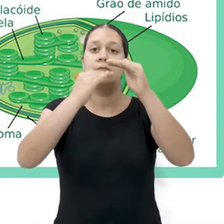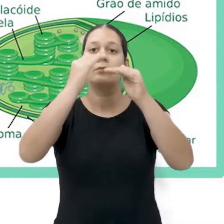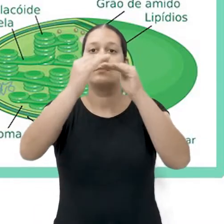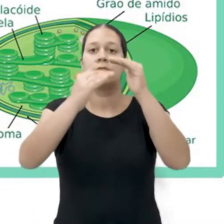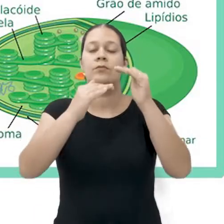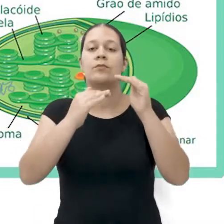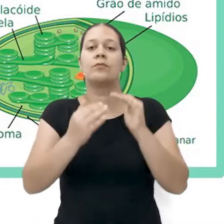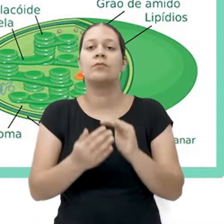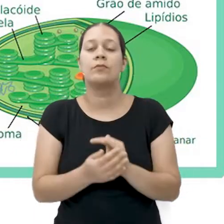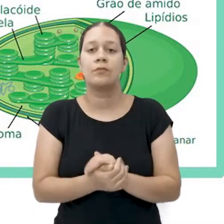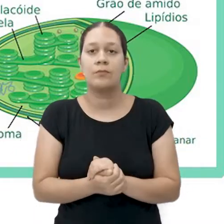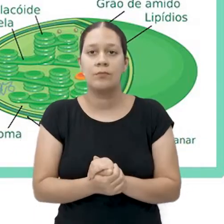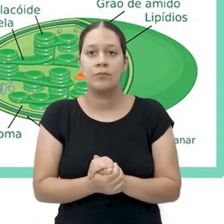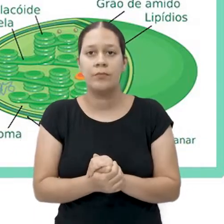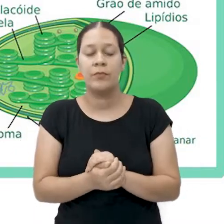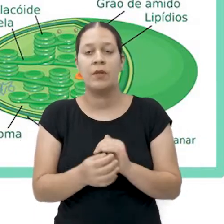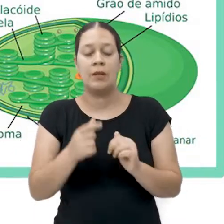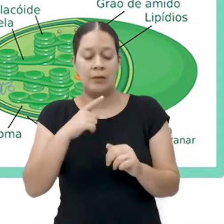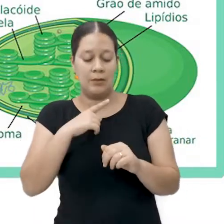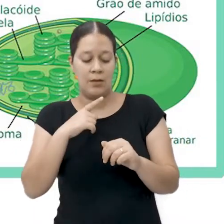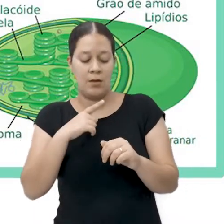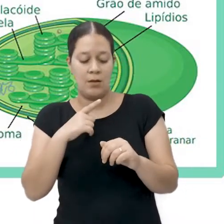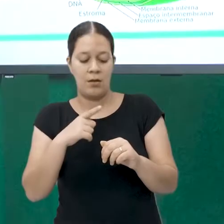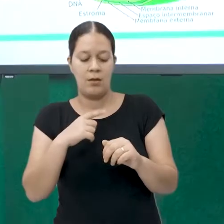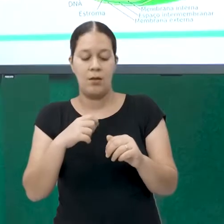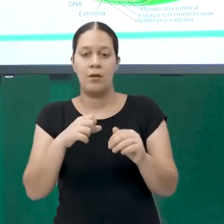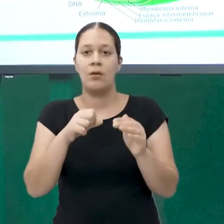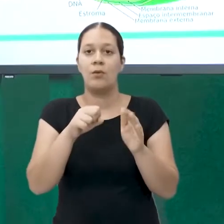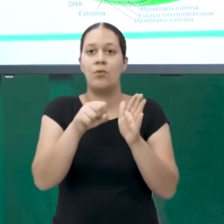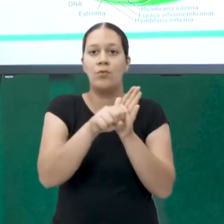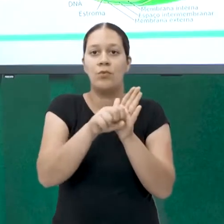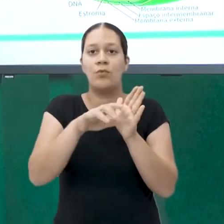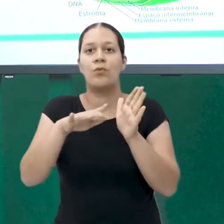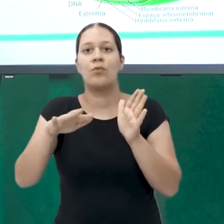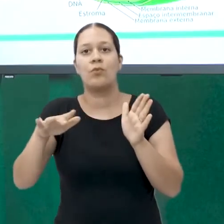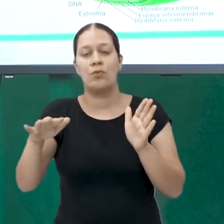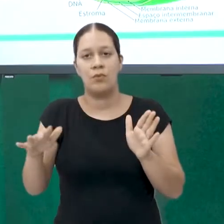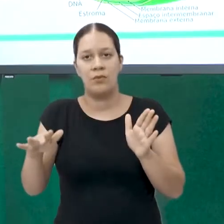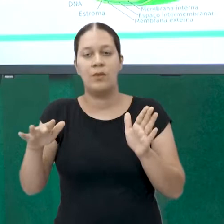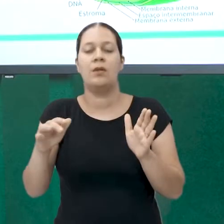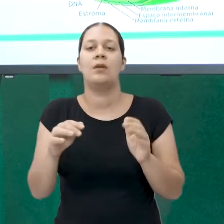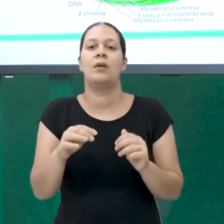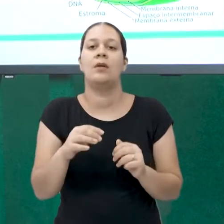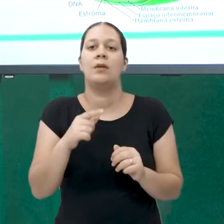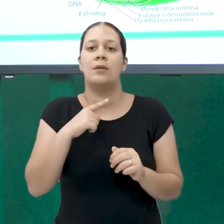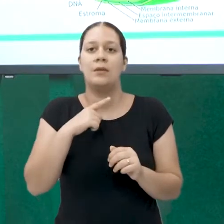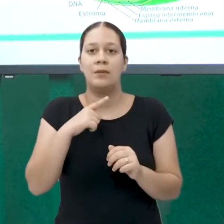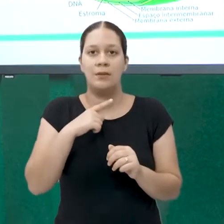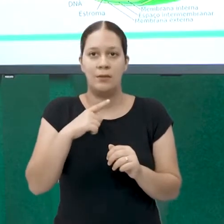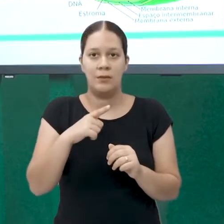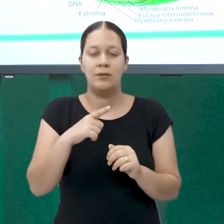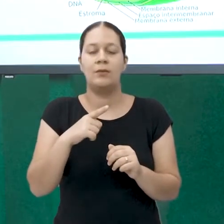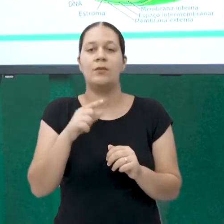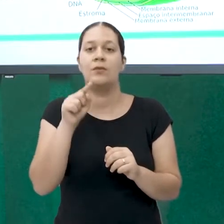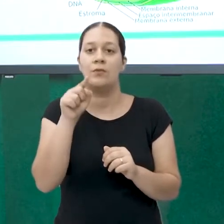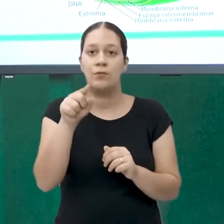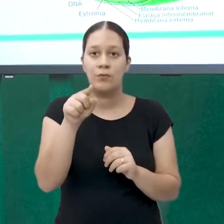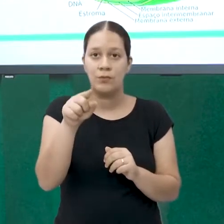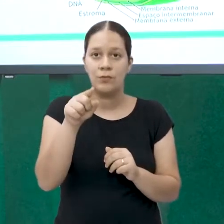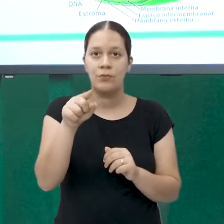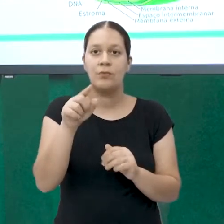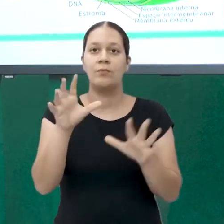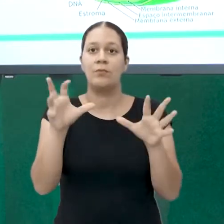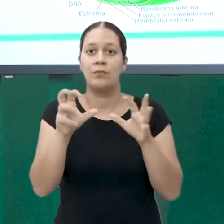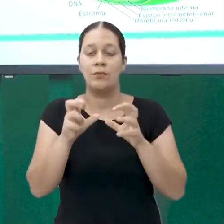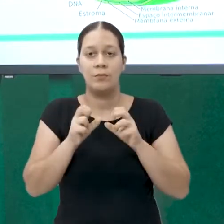monte de moedinha em cima da outra, tá? Nos tilacoides é que está a clorofila, tá? Então nos tilacoides vai ter a clorofila,